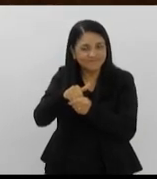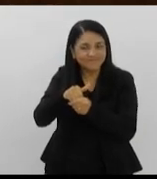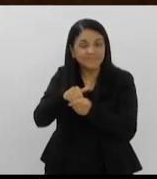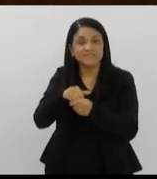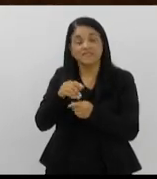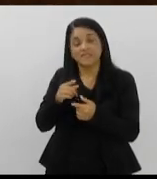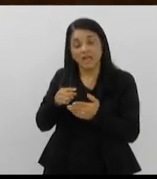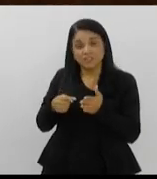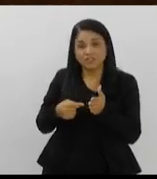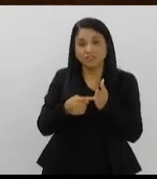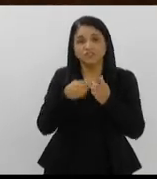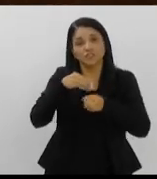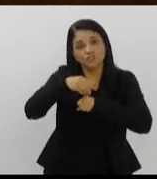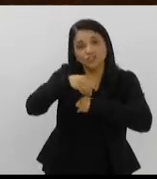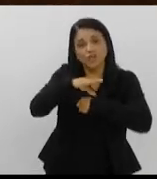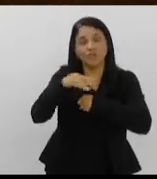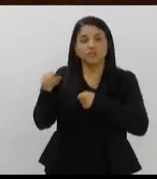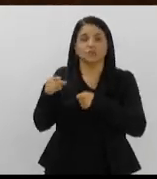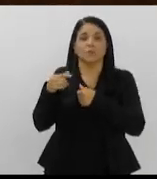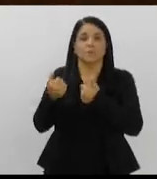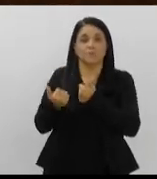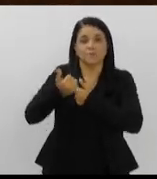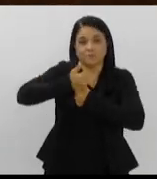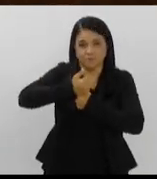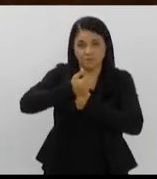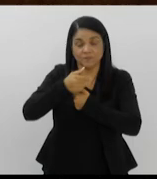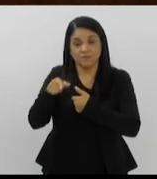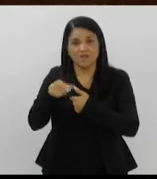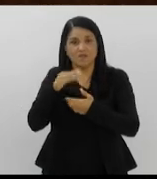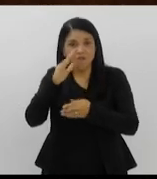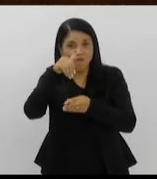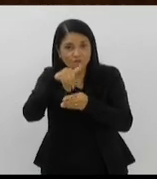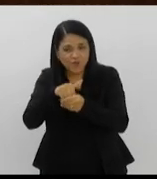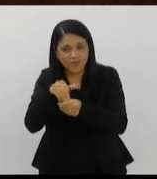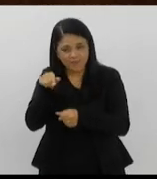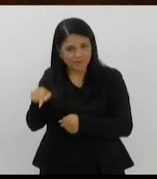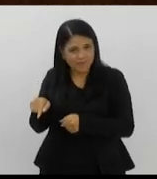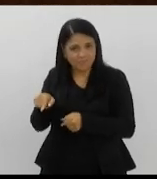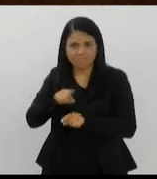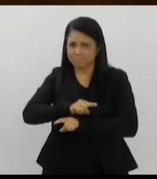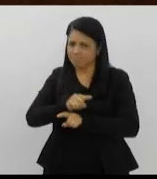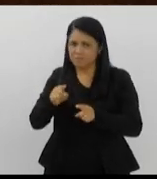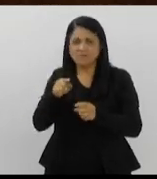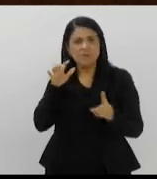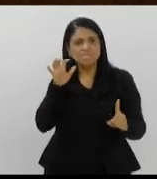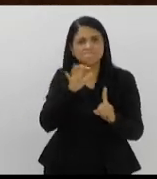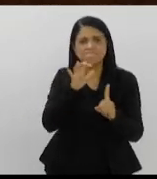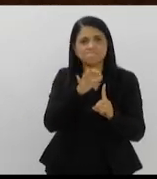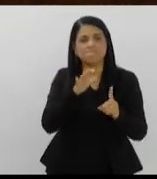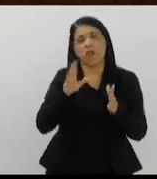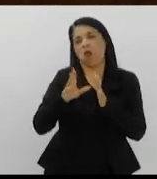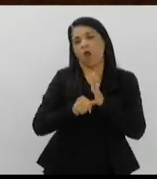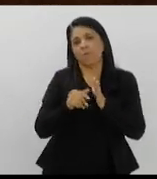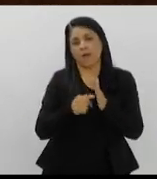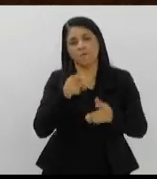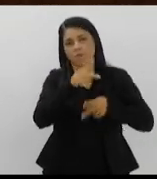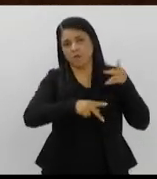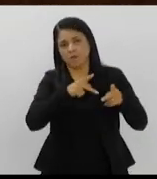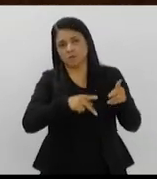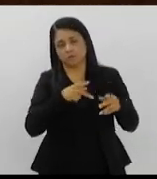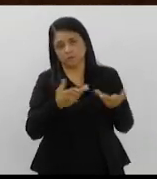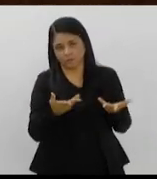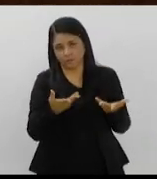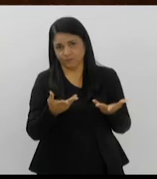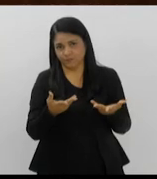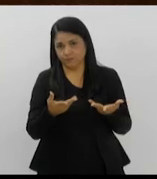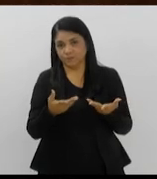sucessor, e não votar nesses canalhas, pô. Porque esses canalhas estão aí só para atormentar e lesar a população no nosso Estado e nos seus municípios. Fica esse alerta